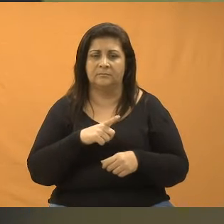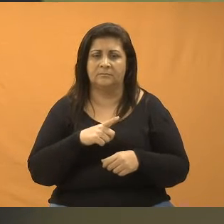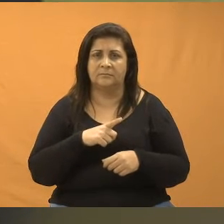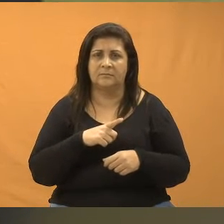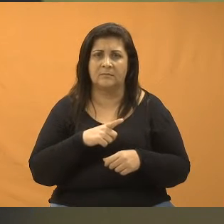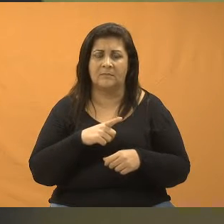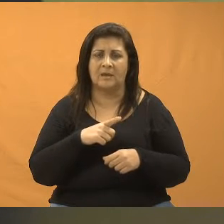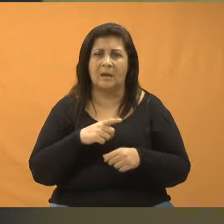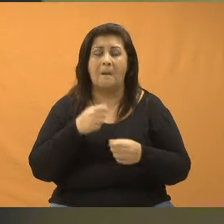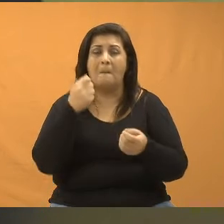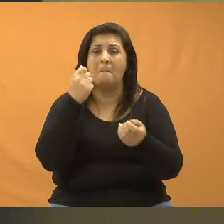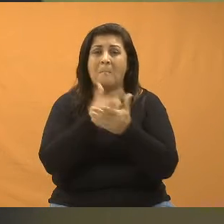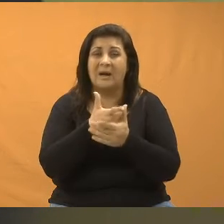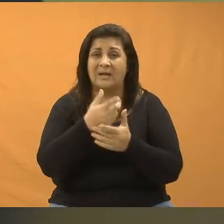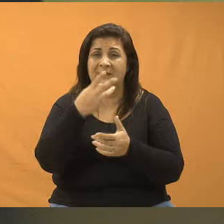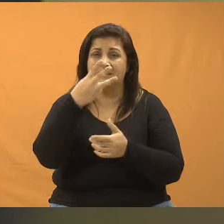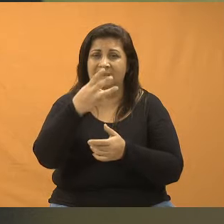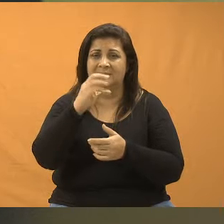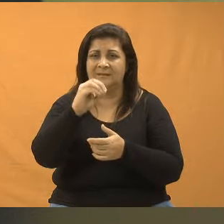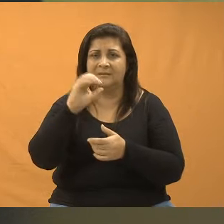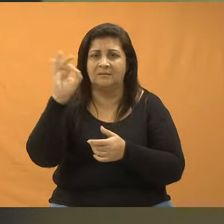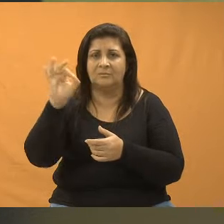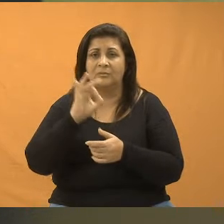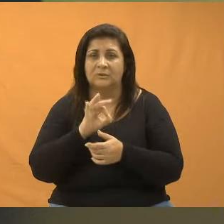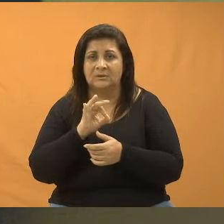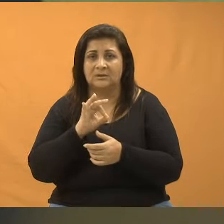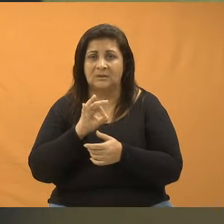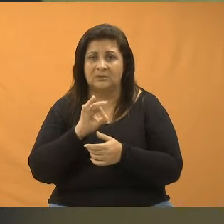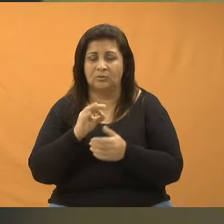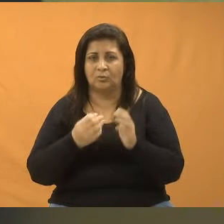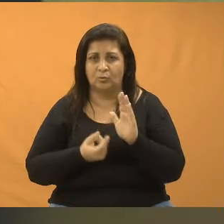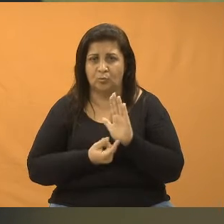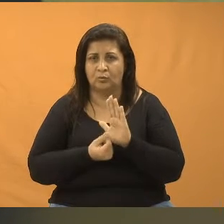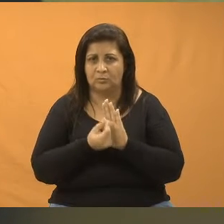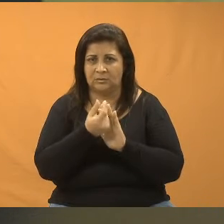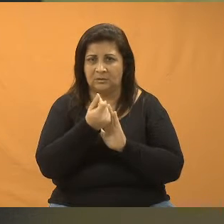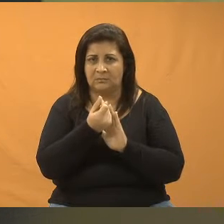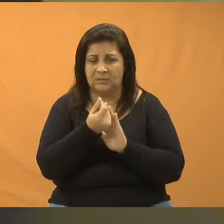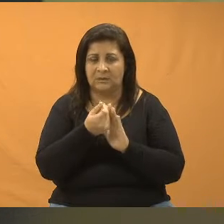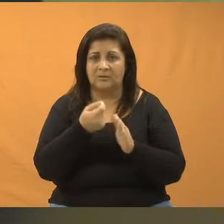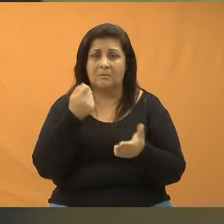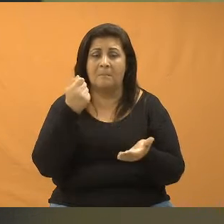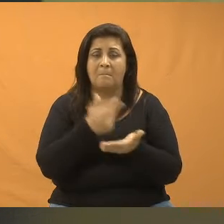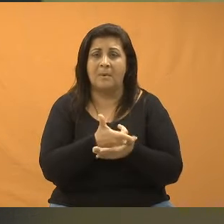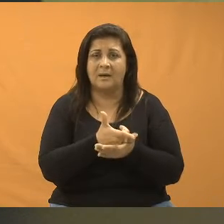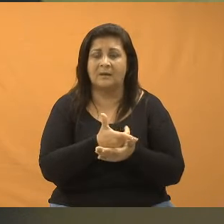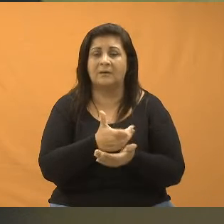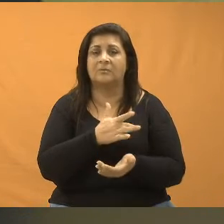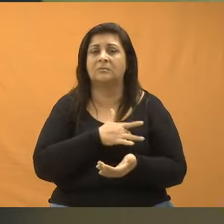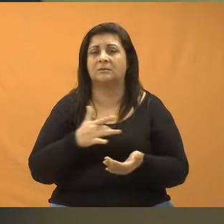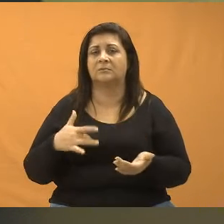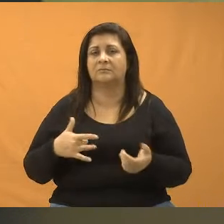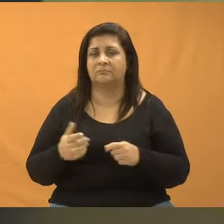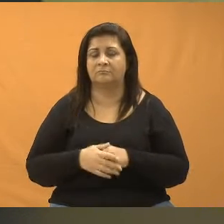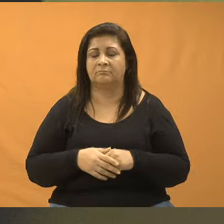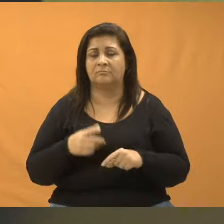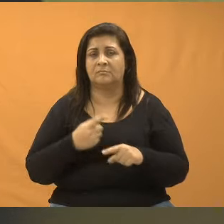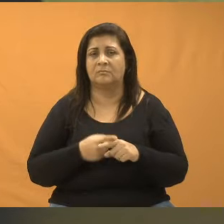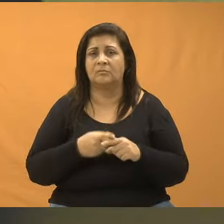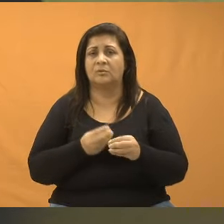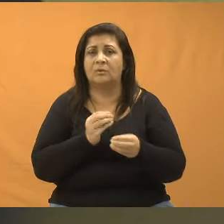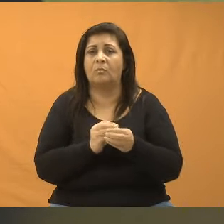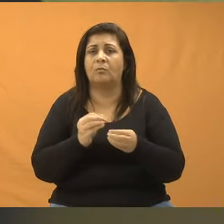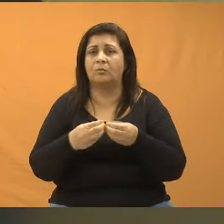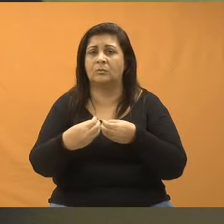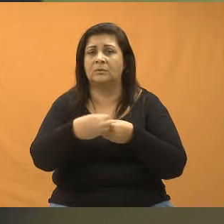30% do seu gasto em saúde, sendo que a Constituição determina que seja 15%, porque os municípios é quem de fato estão